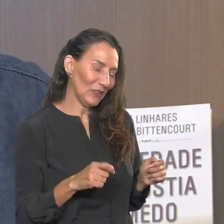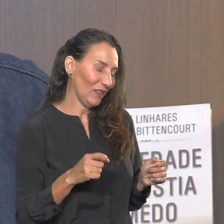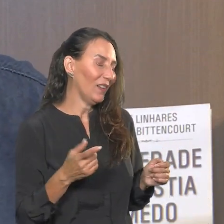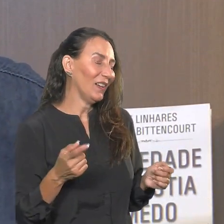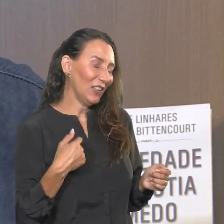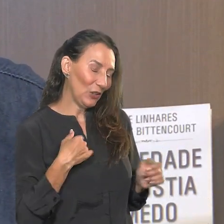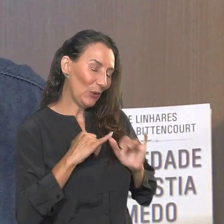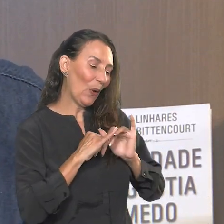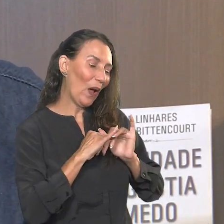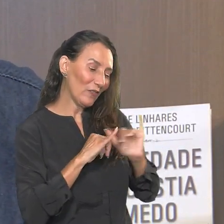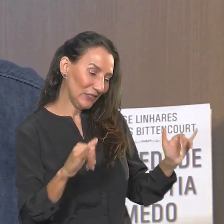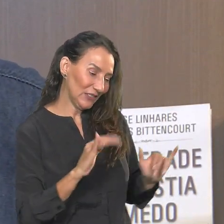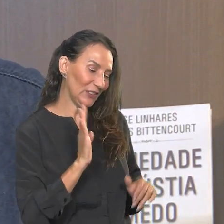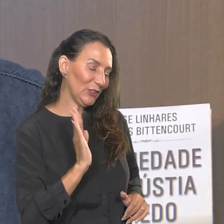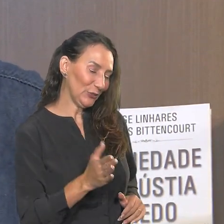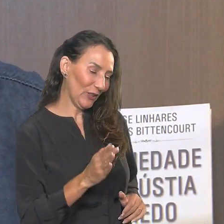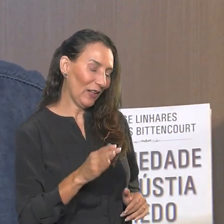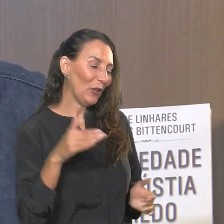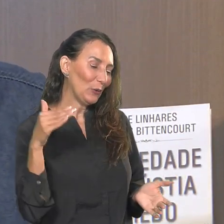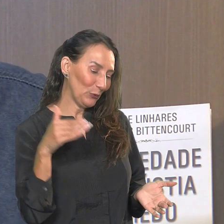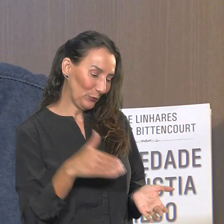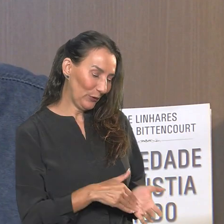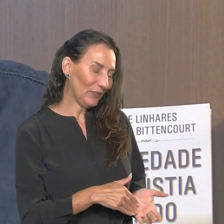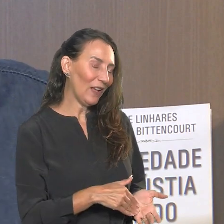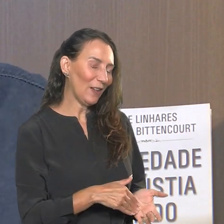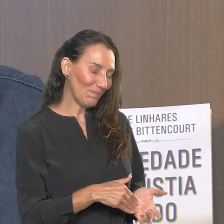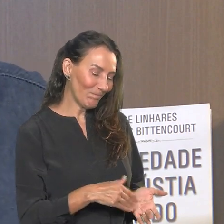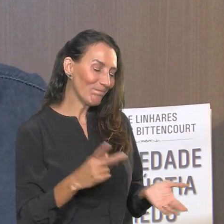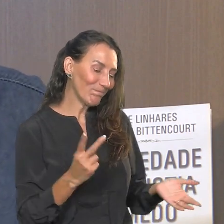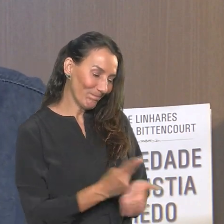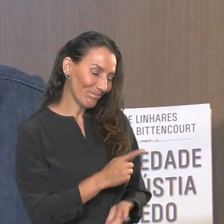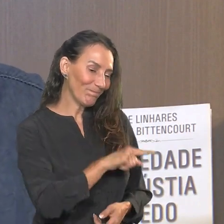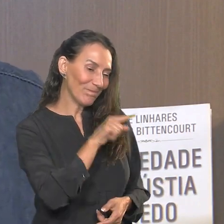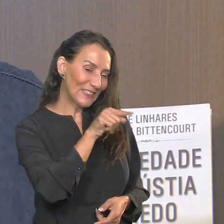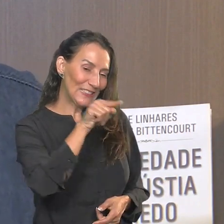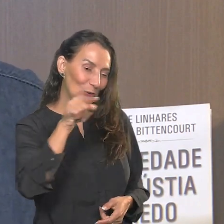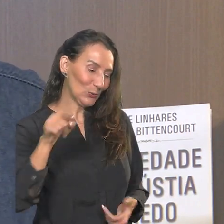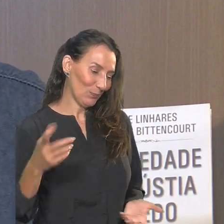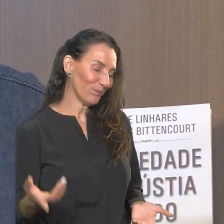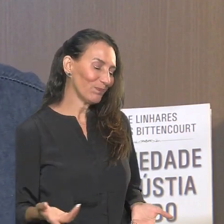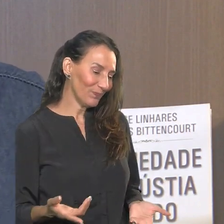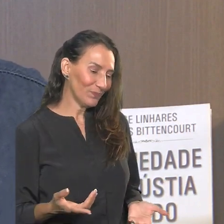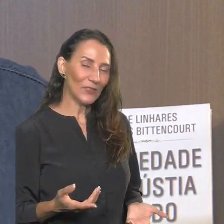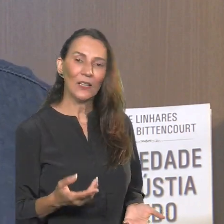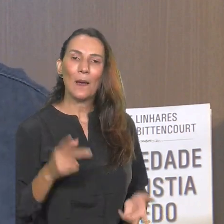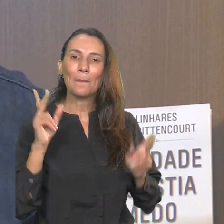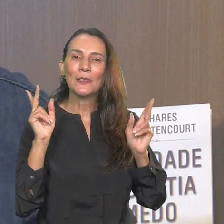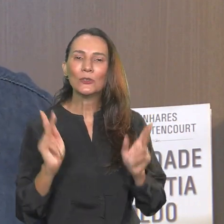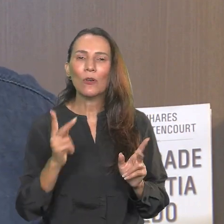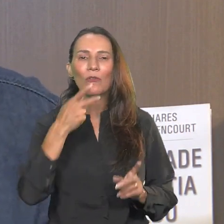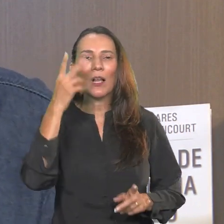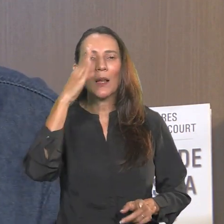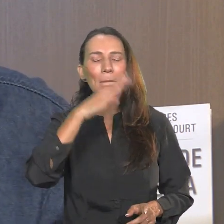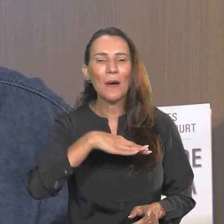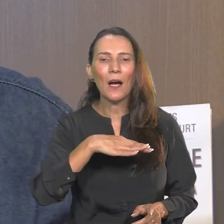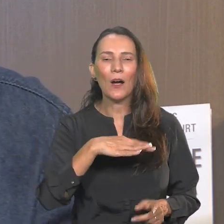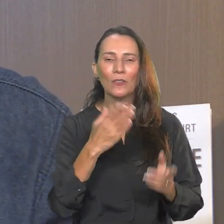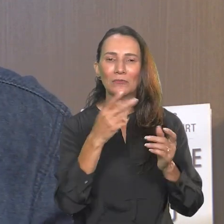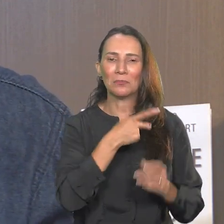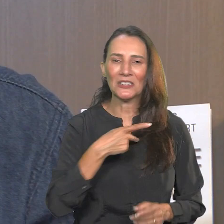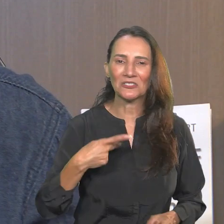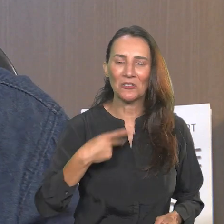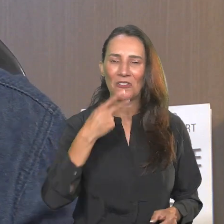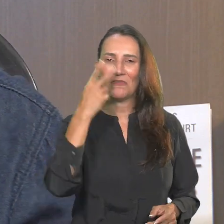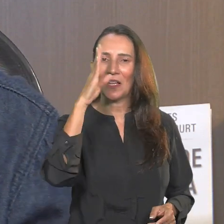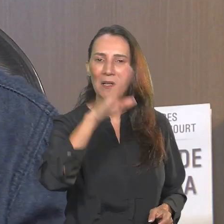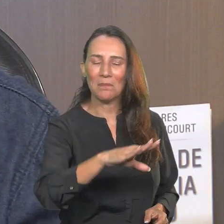tempos. Pessoas que falam mal de pastor, mal de igreja, mal do irmão, sem ter certeza nem